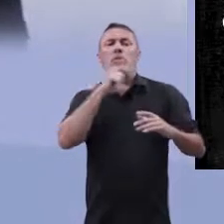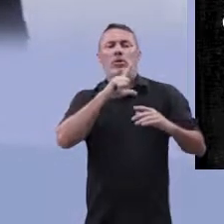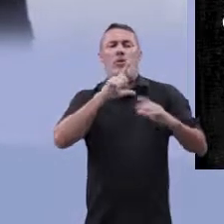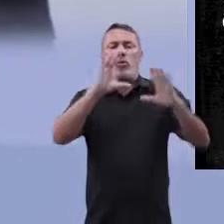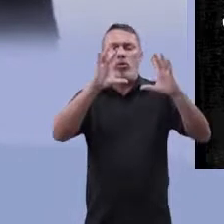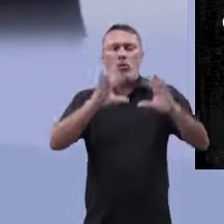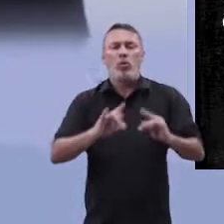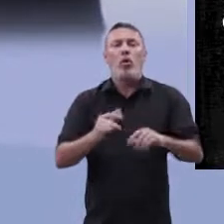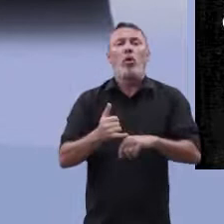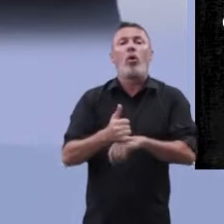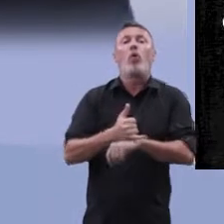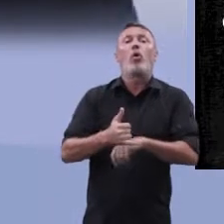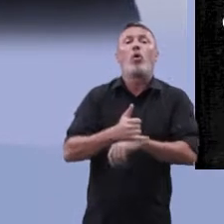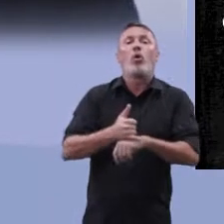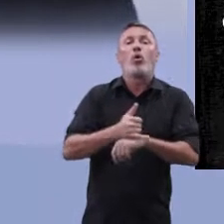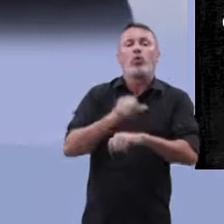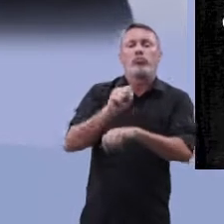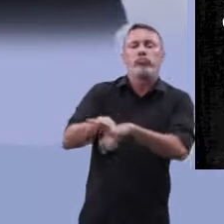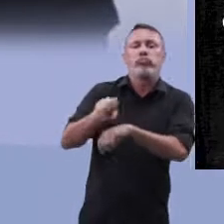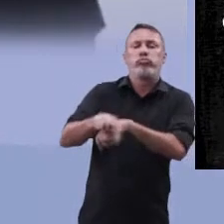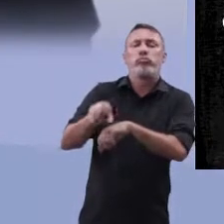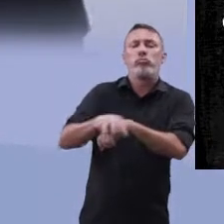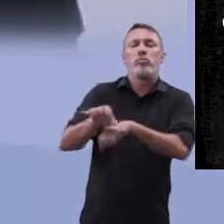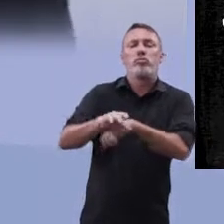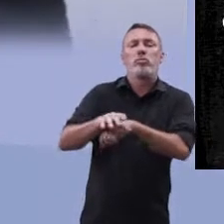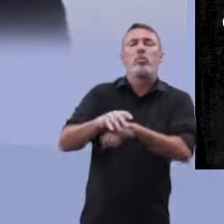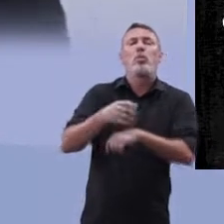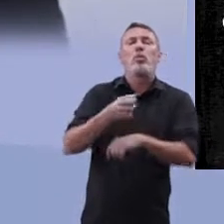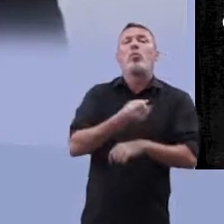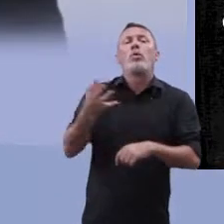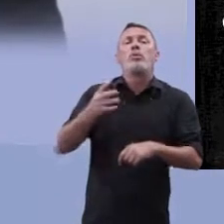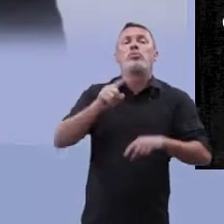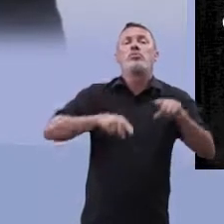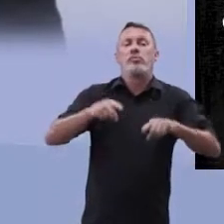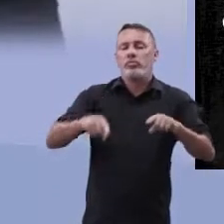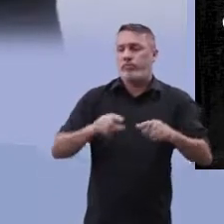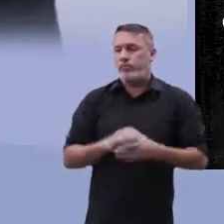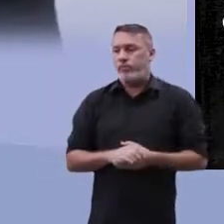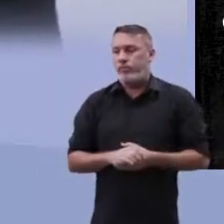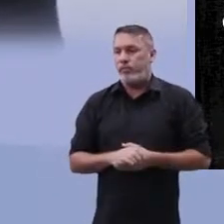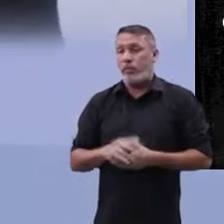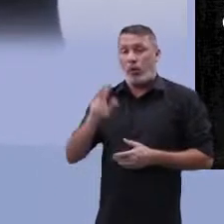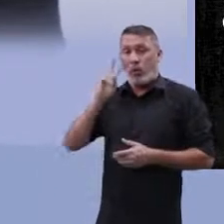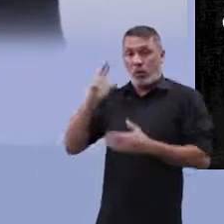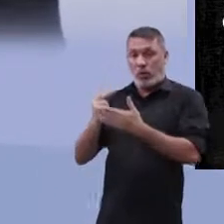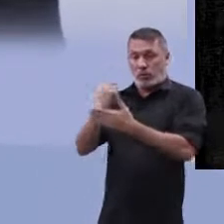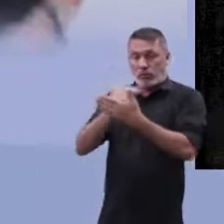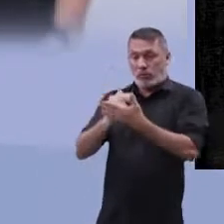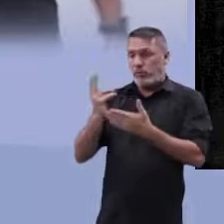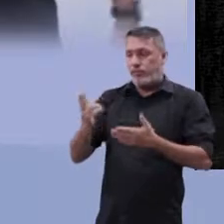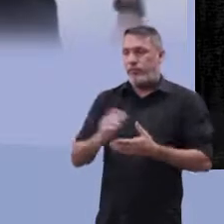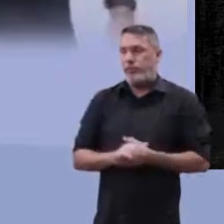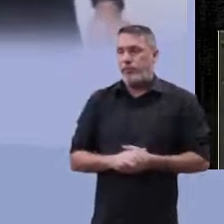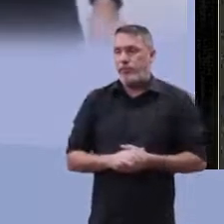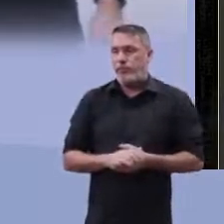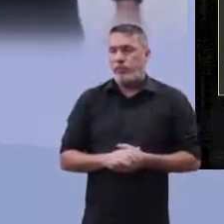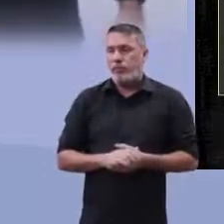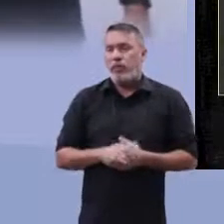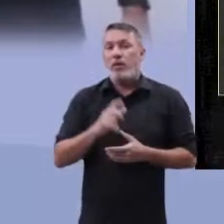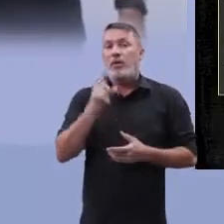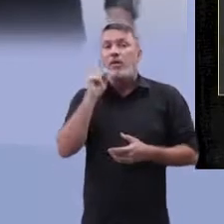fim do vazamento, o volume de petróleo derramado terá sido de... Vamos hackear a questão? Vamos